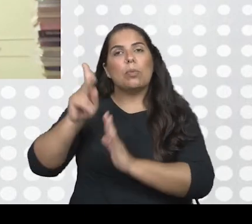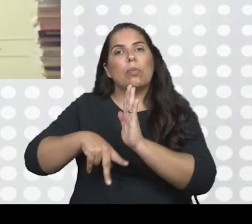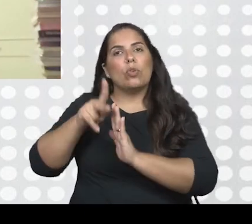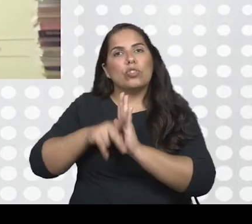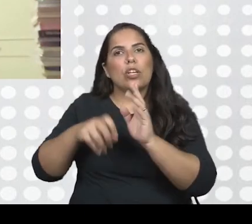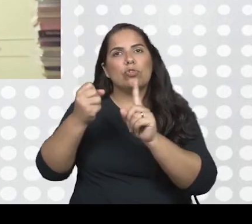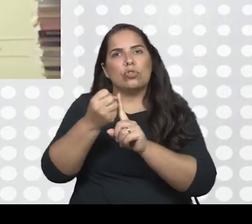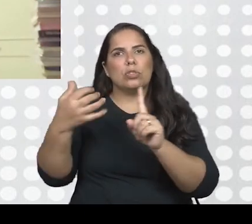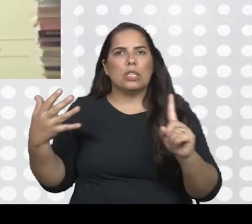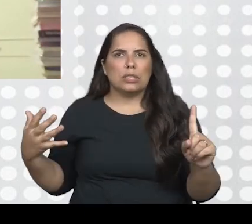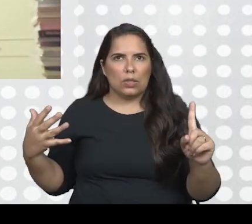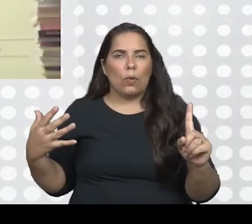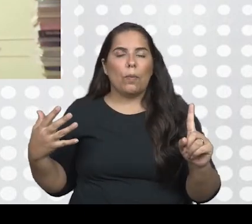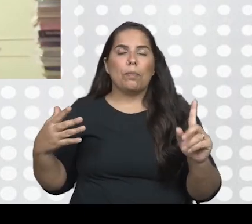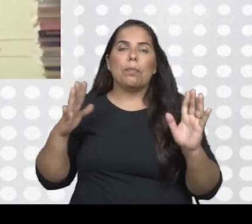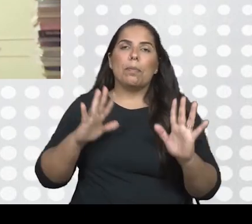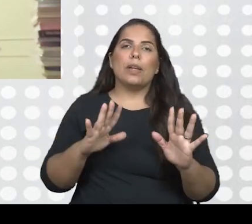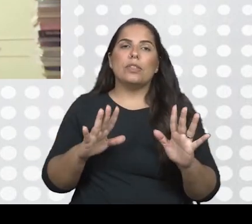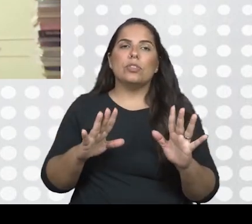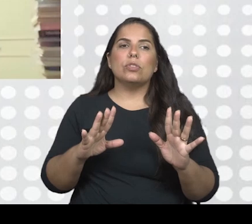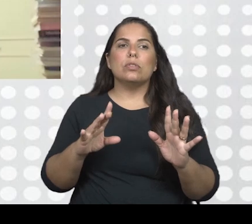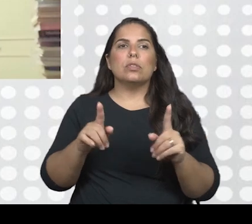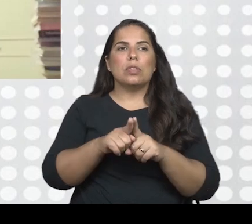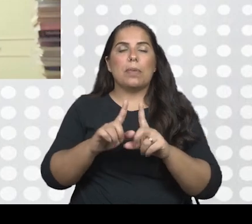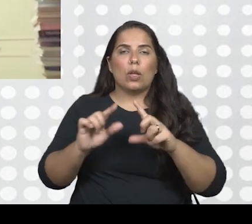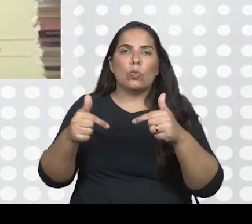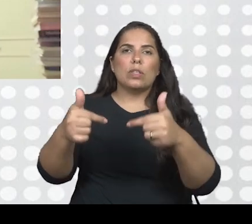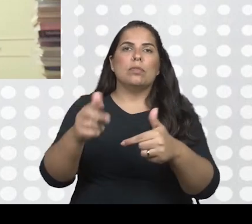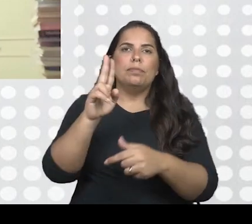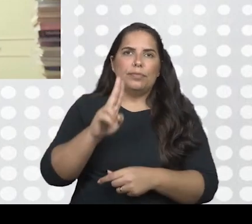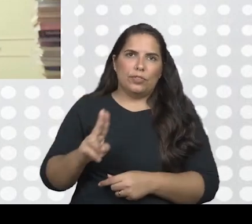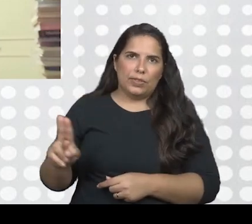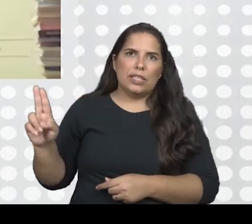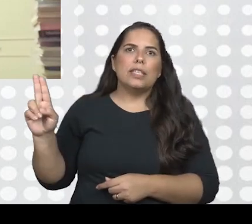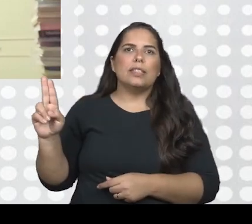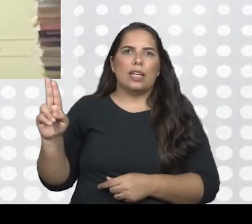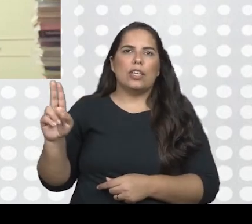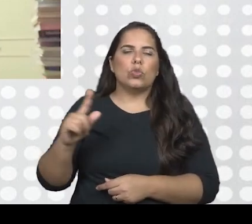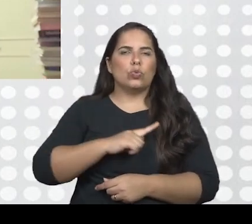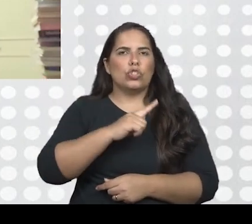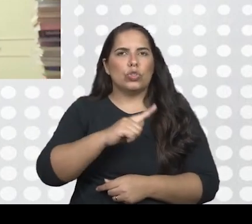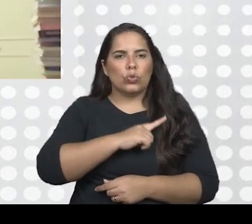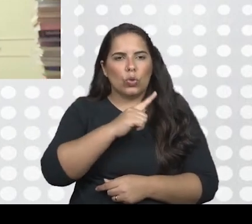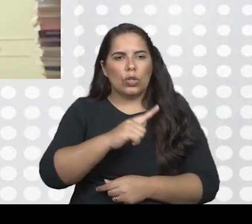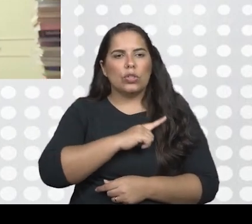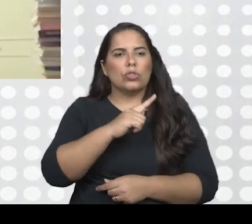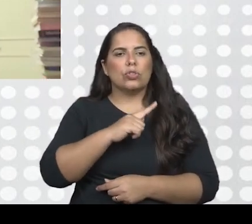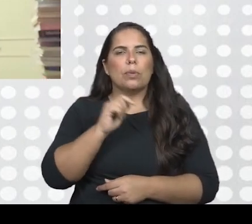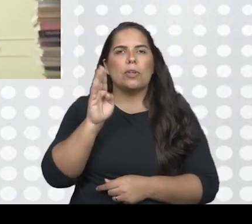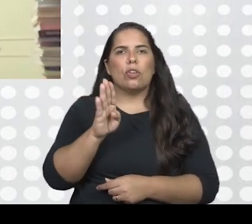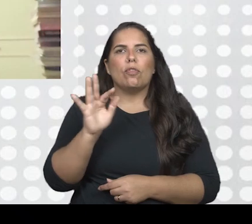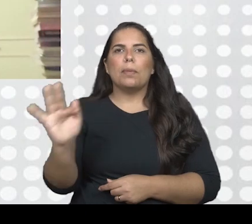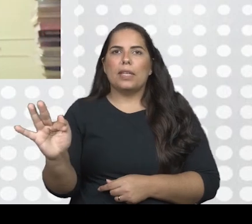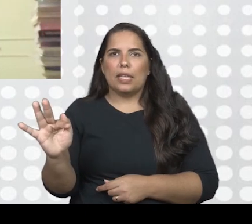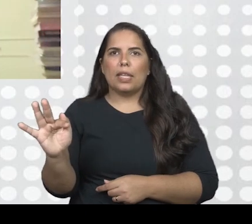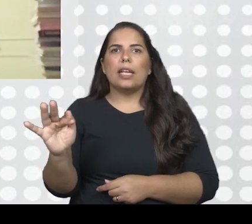de extensão, mas, sobretudo, na atuação da universidade com os gestores da Baixada Fluminense